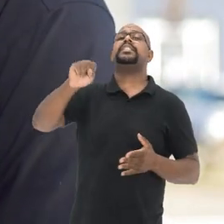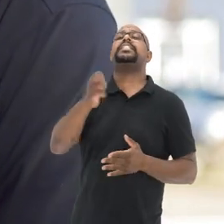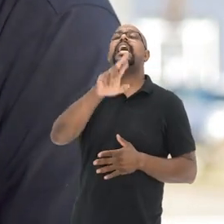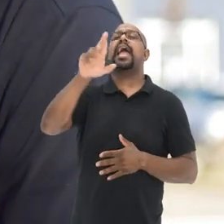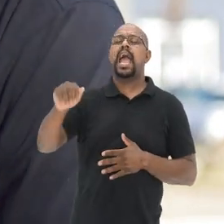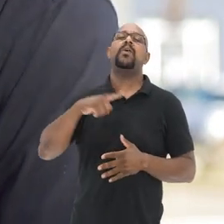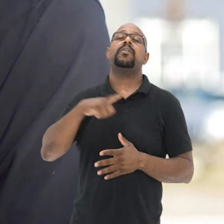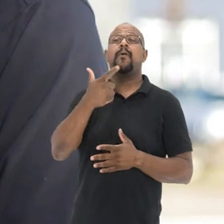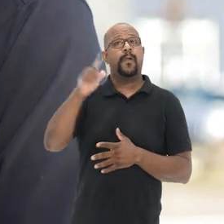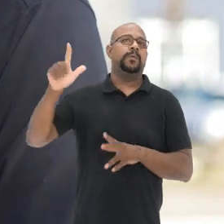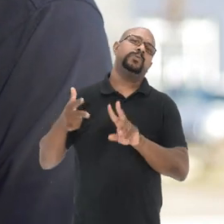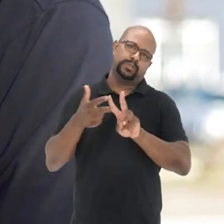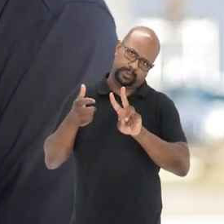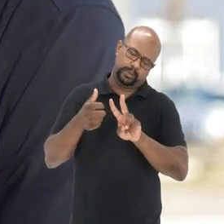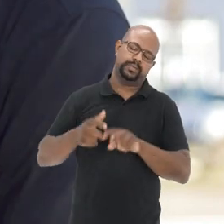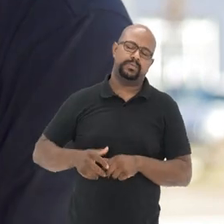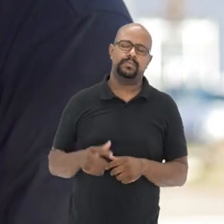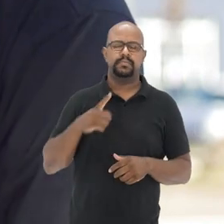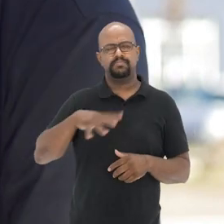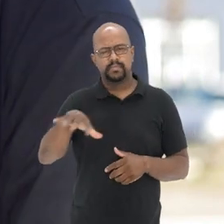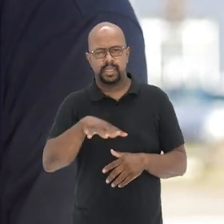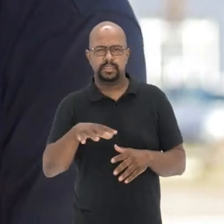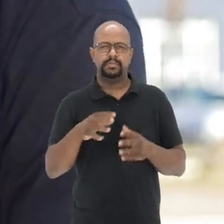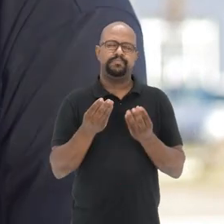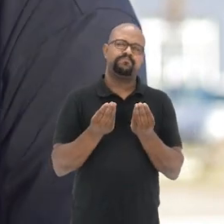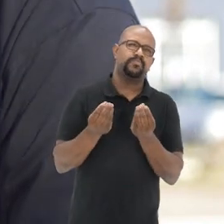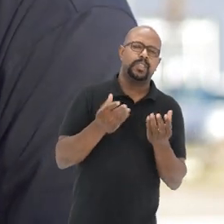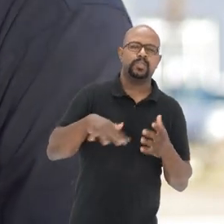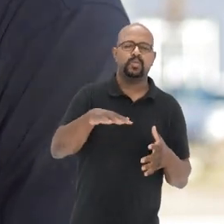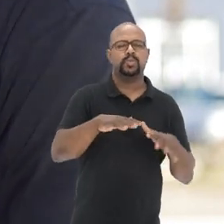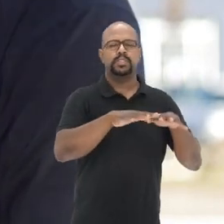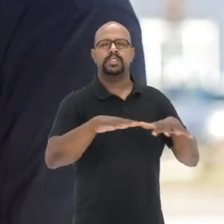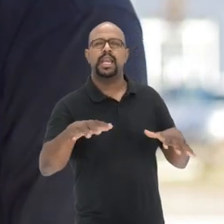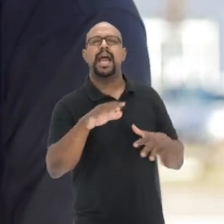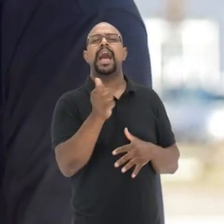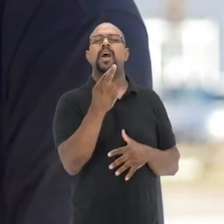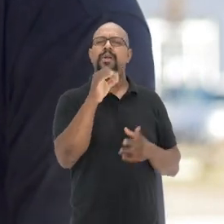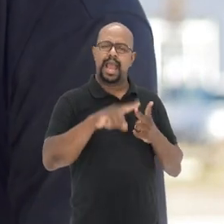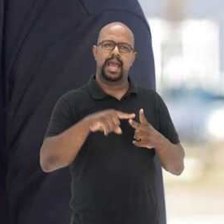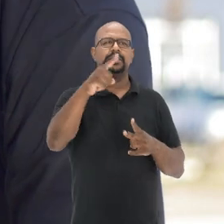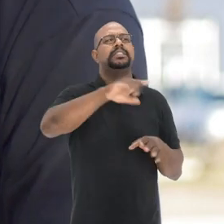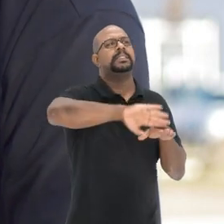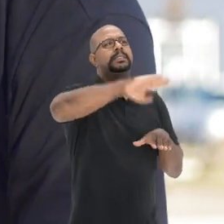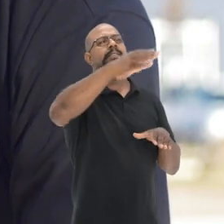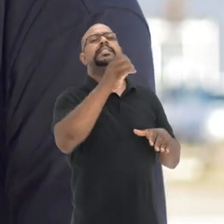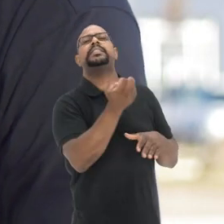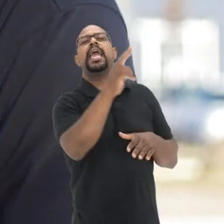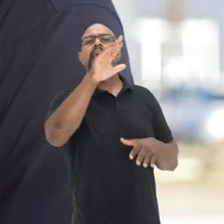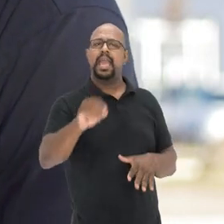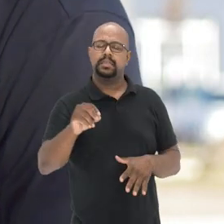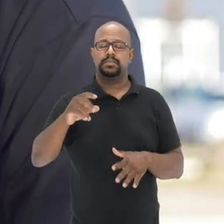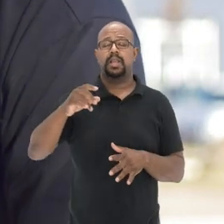encosta da serra, onde habitam outros índios. Então a gente tem no bioma, digamos assim, do campo das Araucárias, no campo de cima da serra,